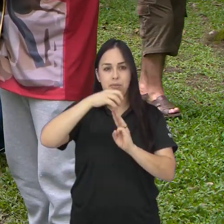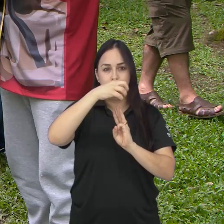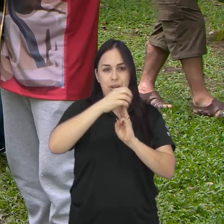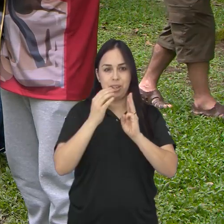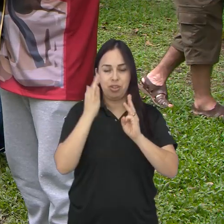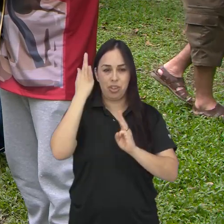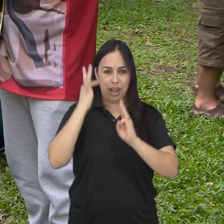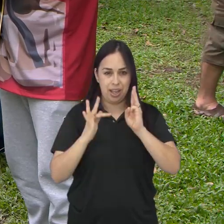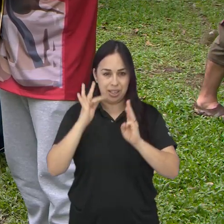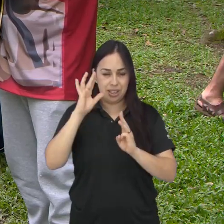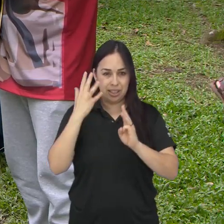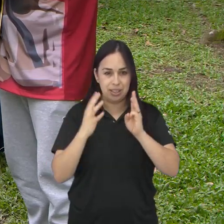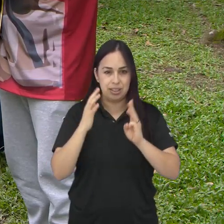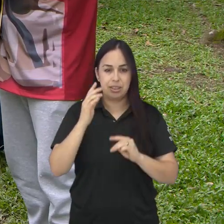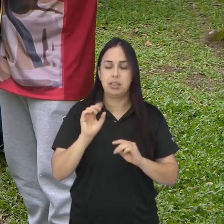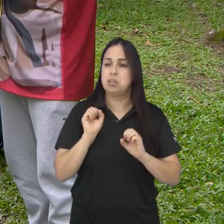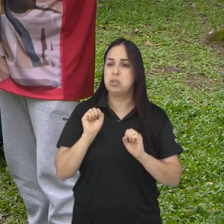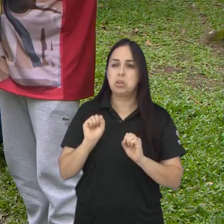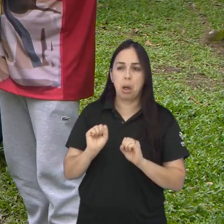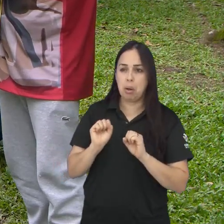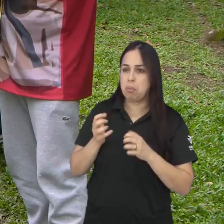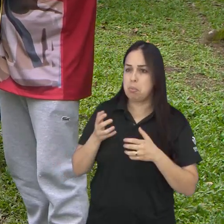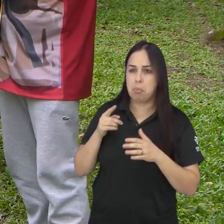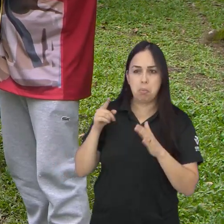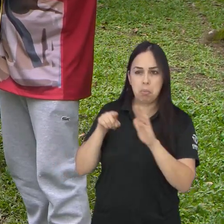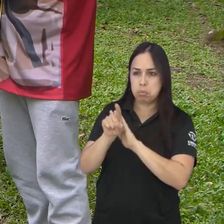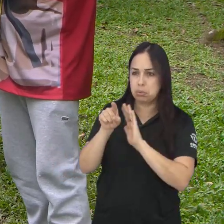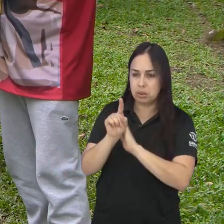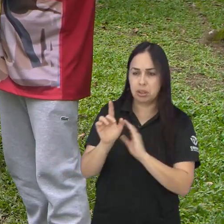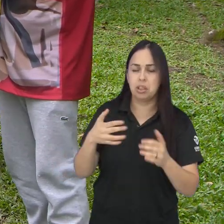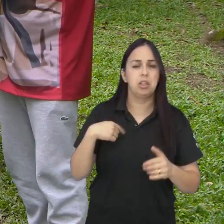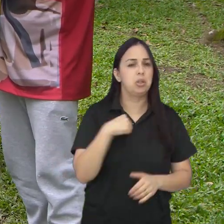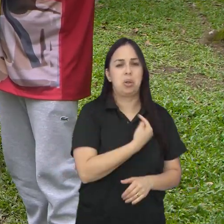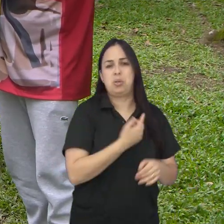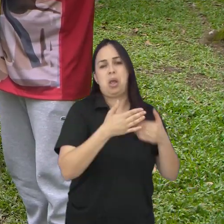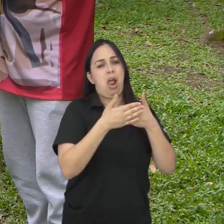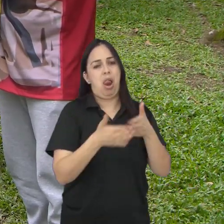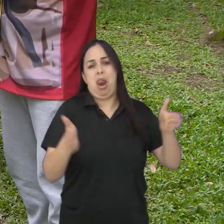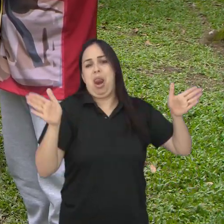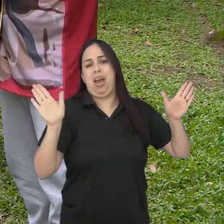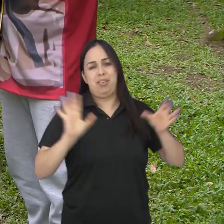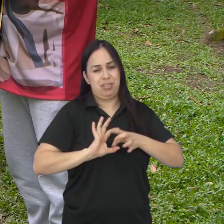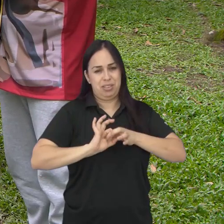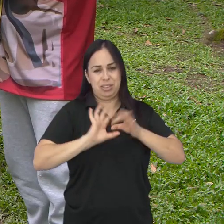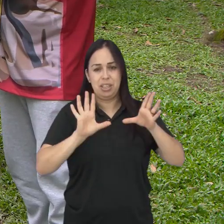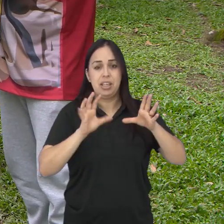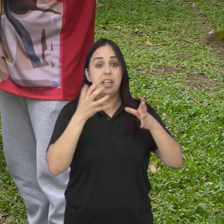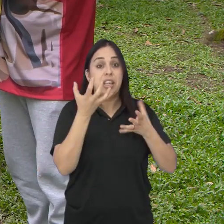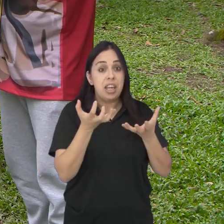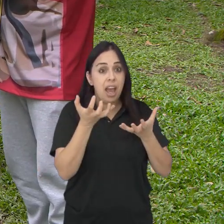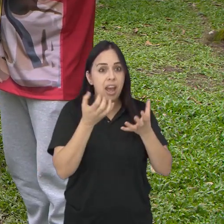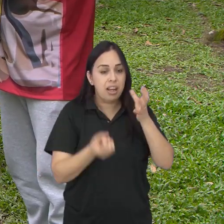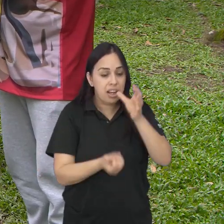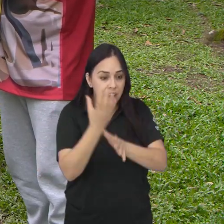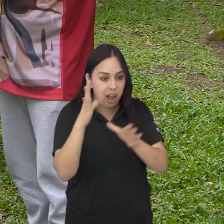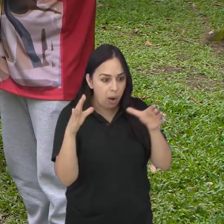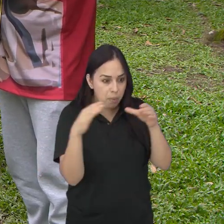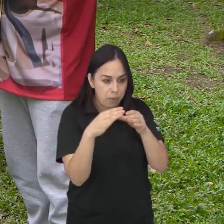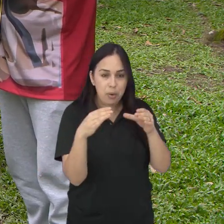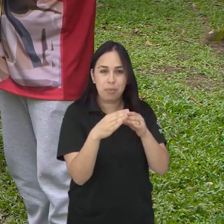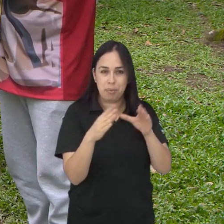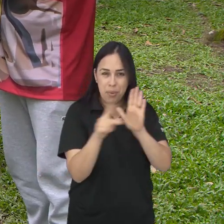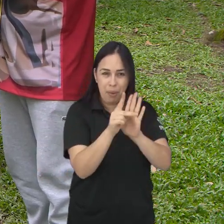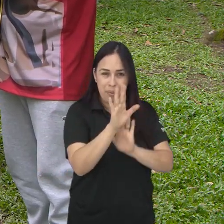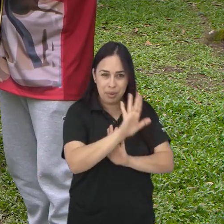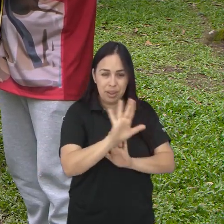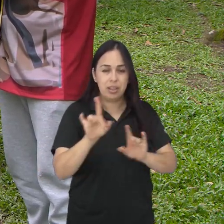Jesus. Quem quiser participar pode? Sim, pode vir que nós estamos abertos aí. E quem quiser também montar a sua Folia de Reis e quiser